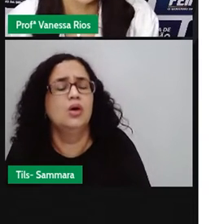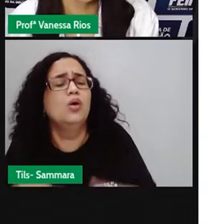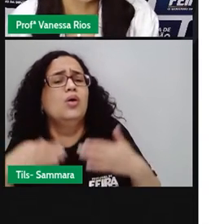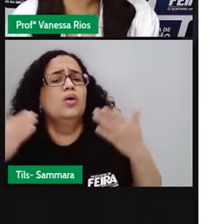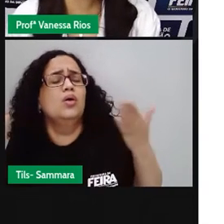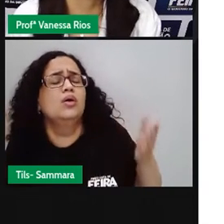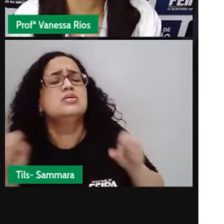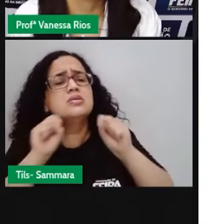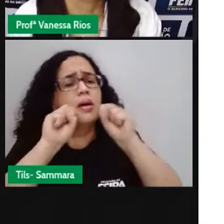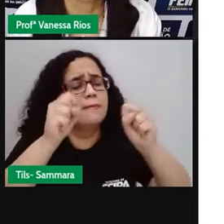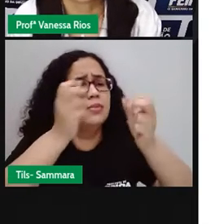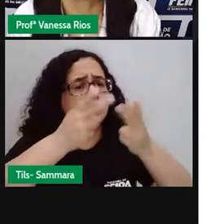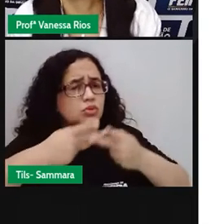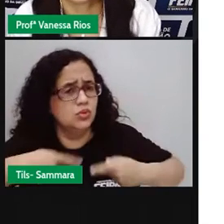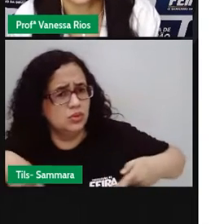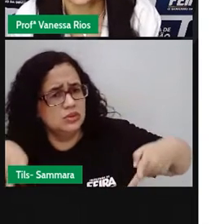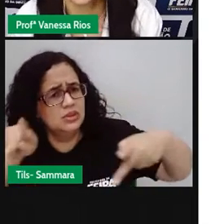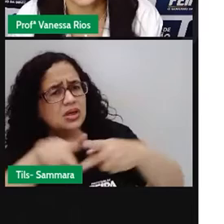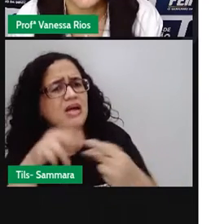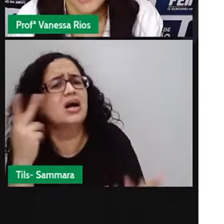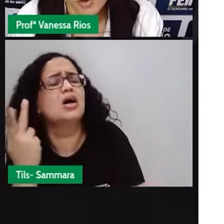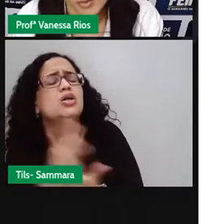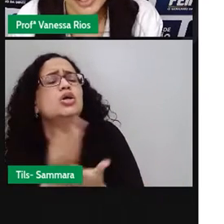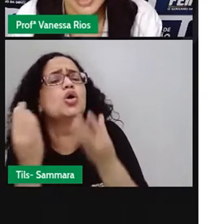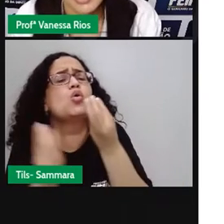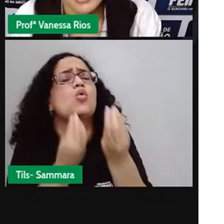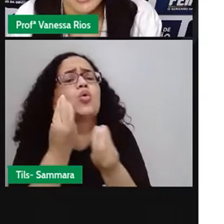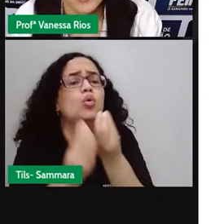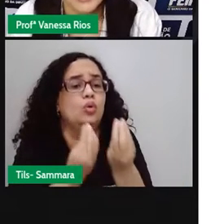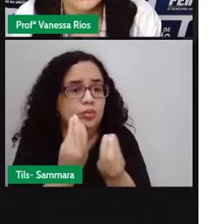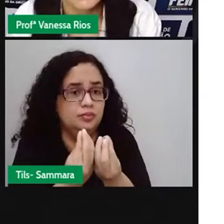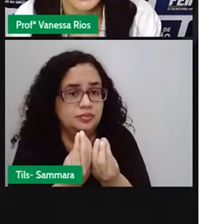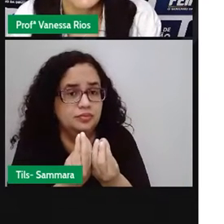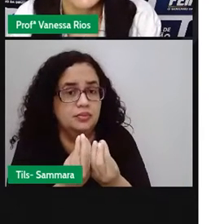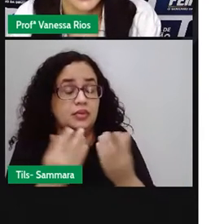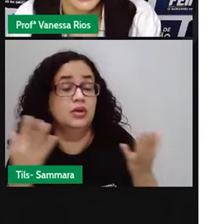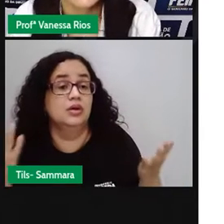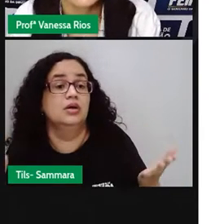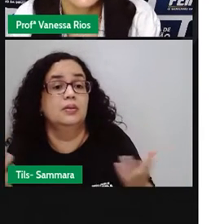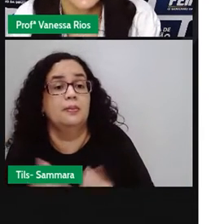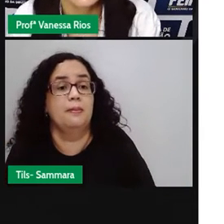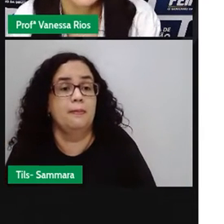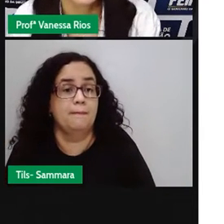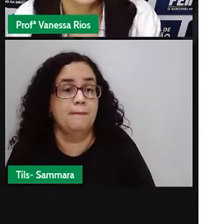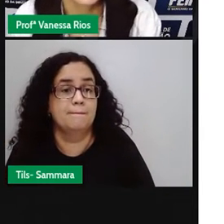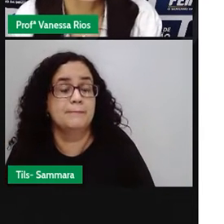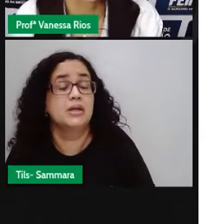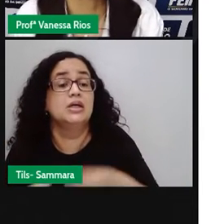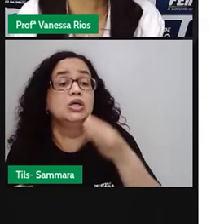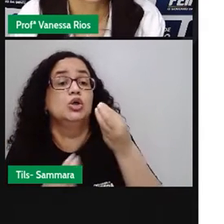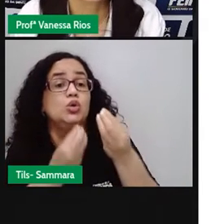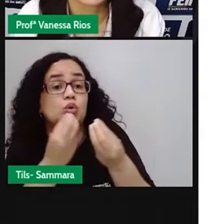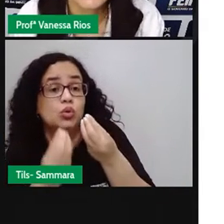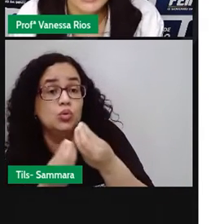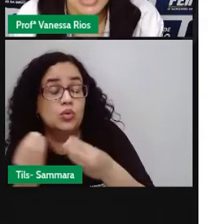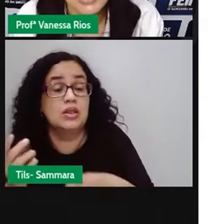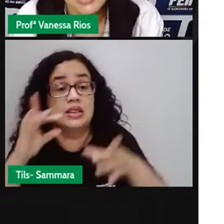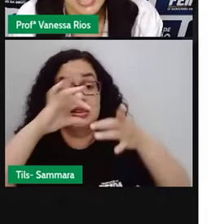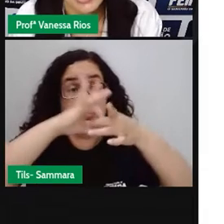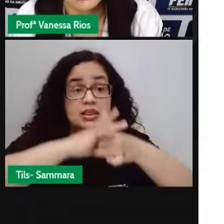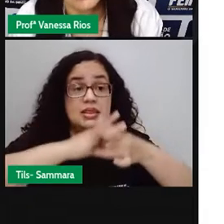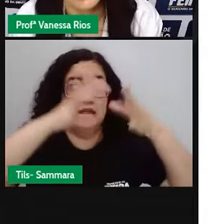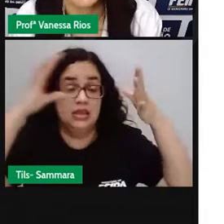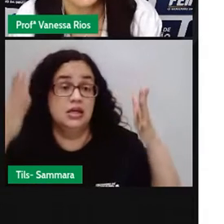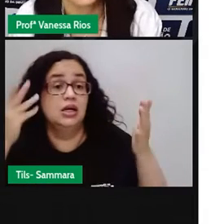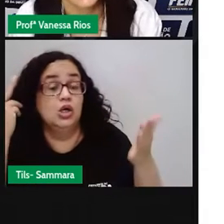Mas aí esse poder do povo, ele acontece de que forma, né? Quais são aí as maneiras da